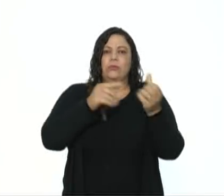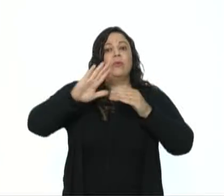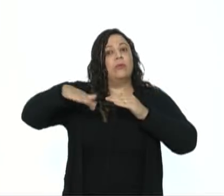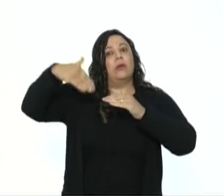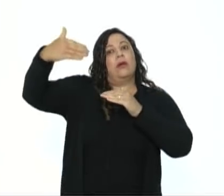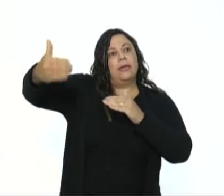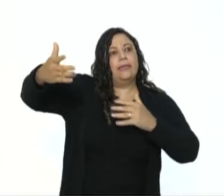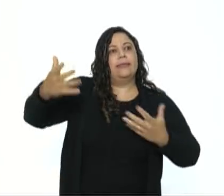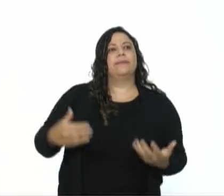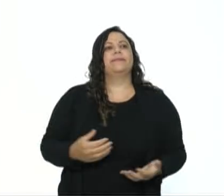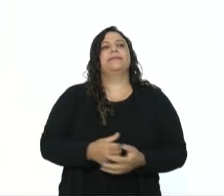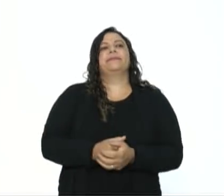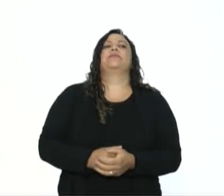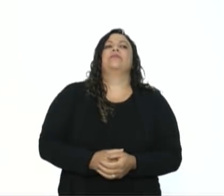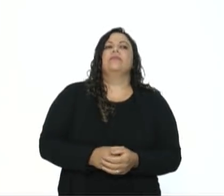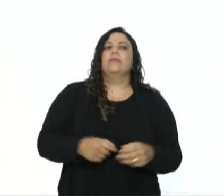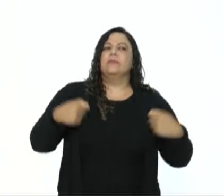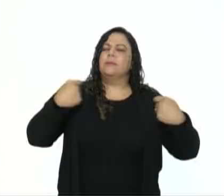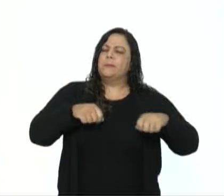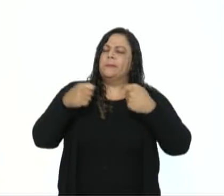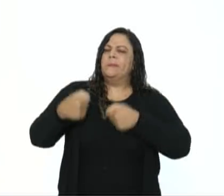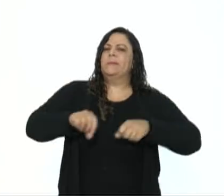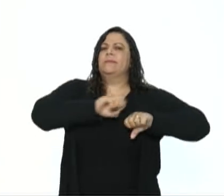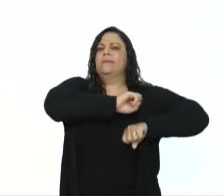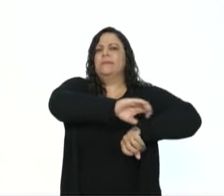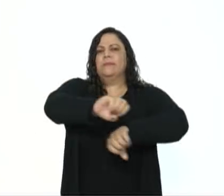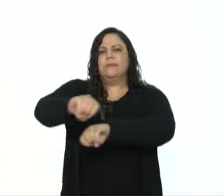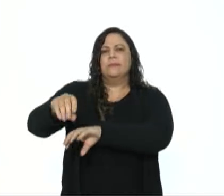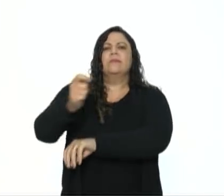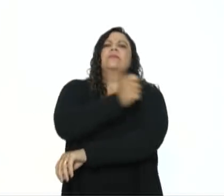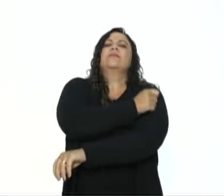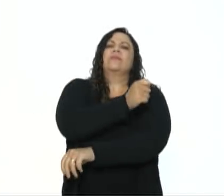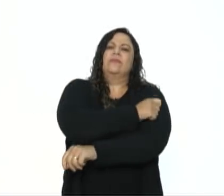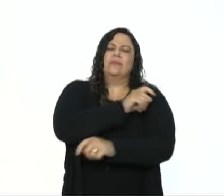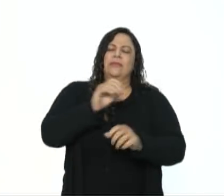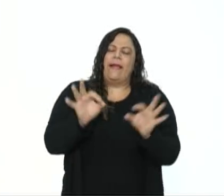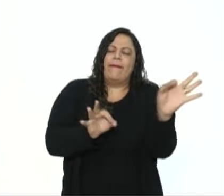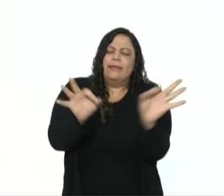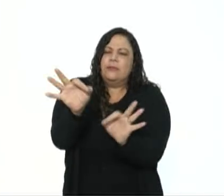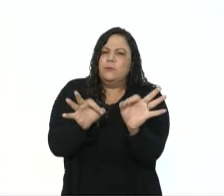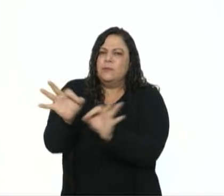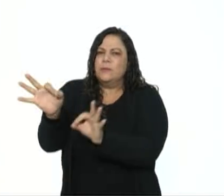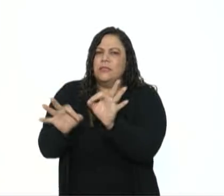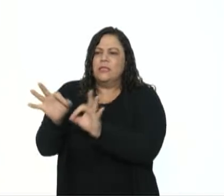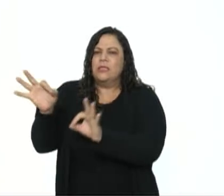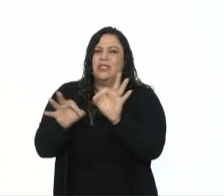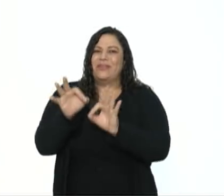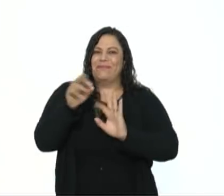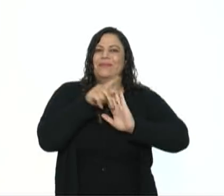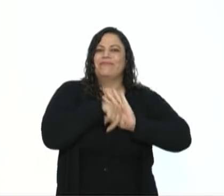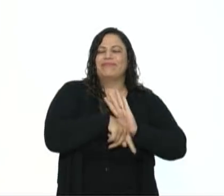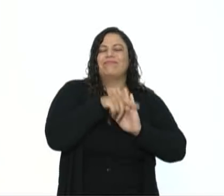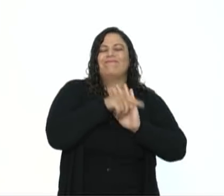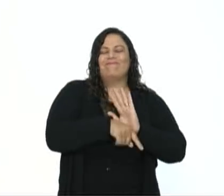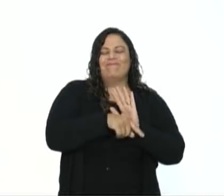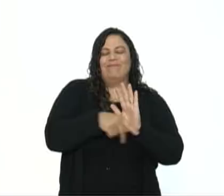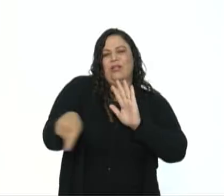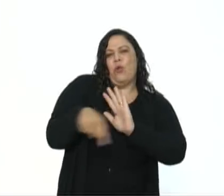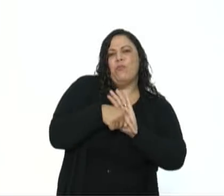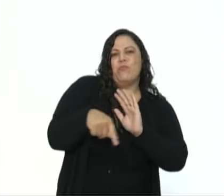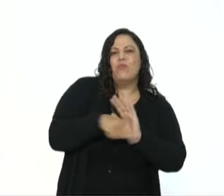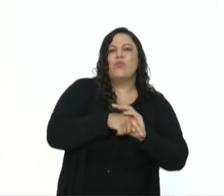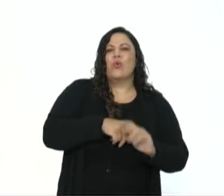falando. Serve para ensinar os estudantes a realizar um planejamento financeiro e um orçamento pessoal